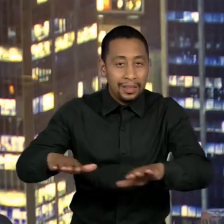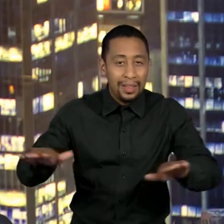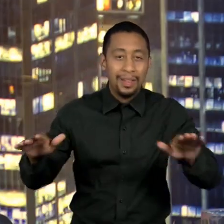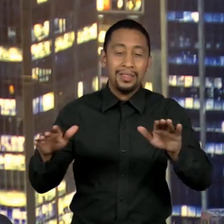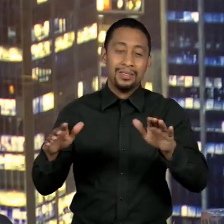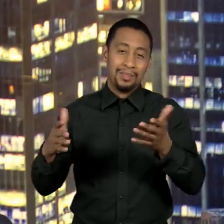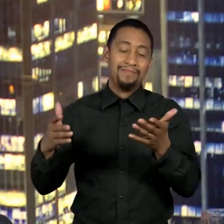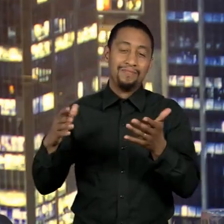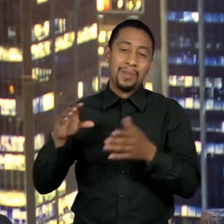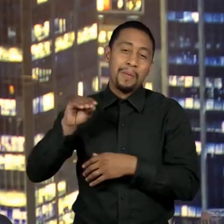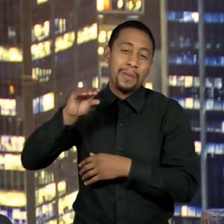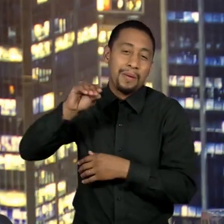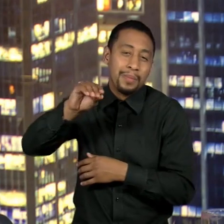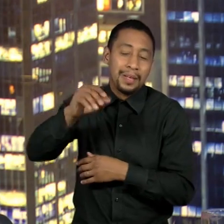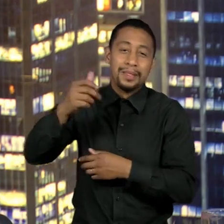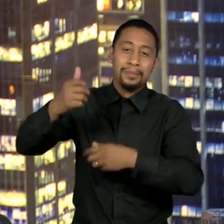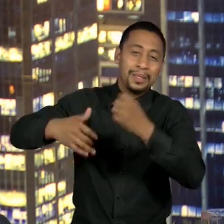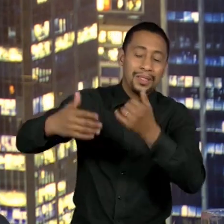pasar salvadoreños.